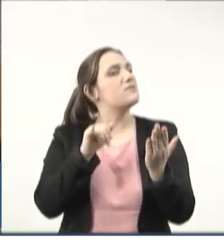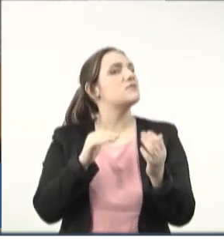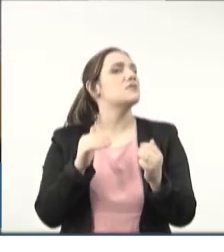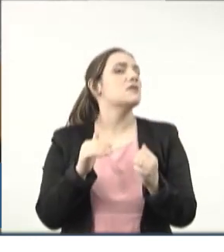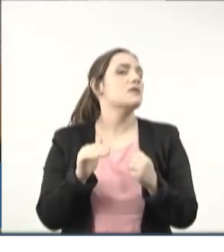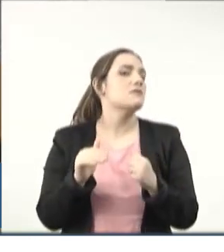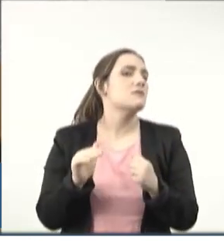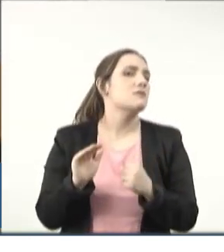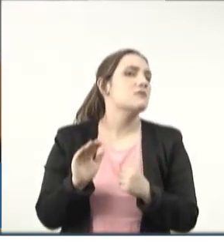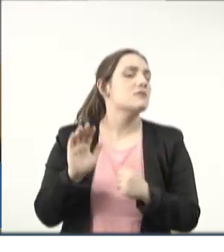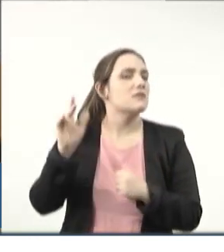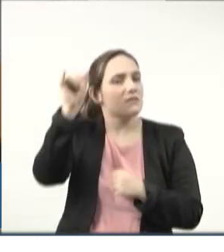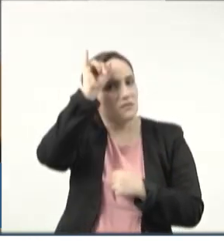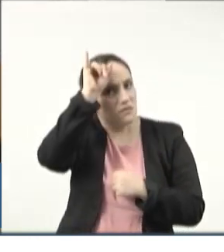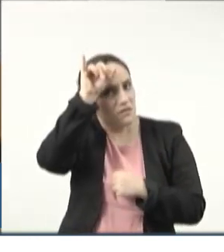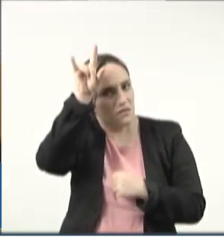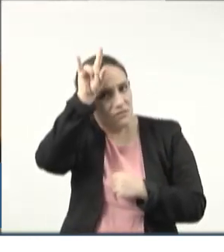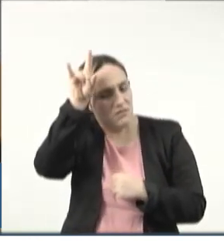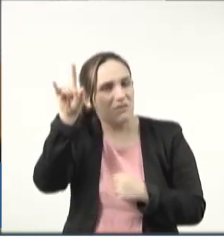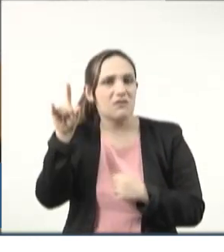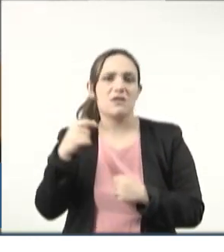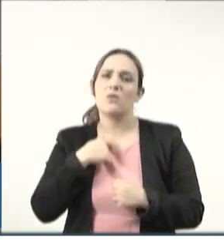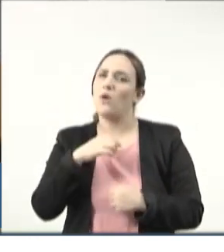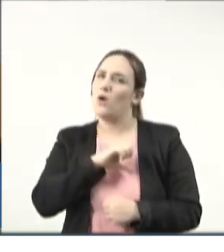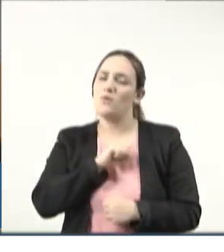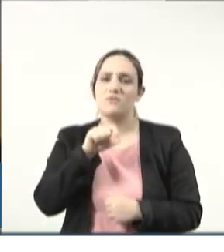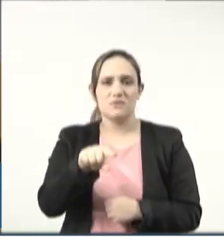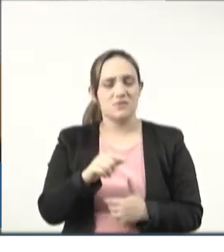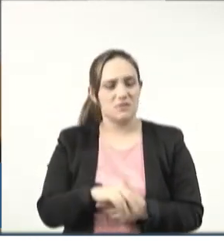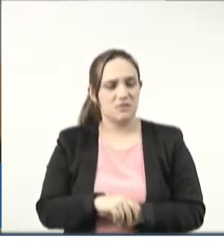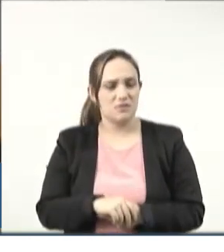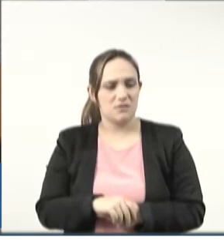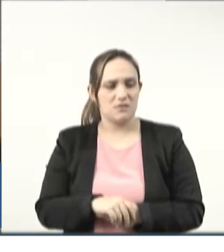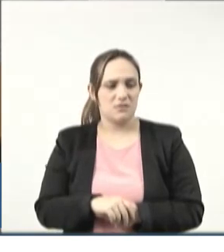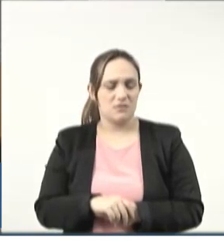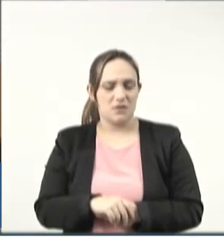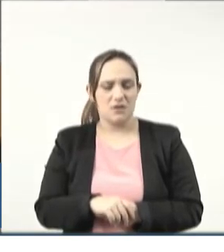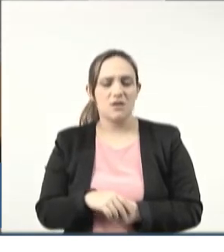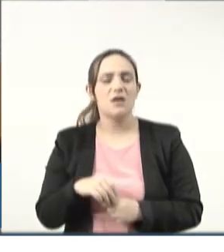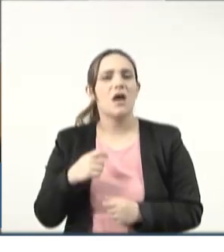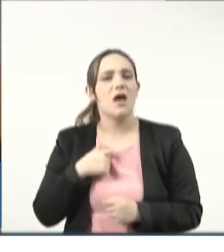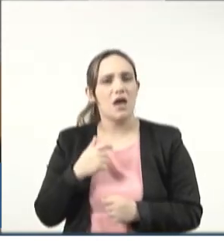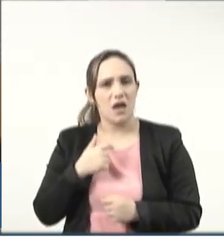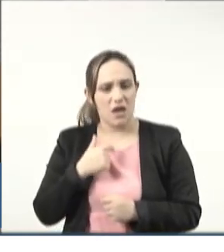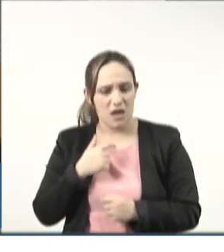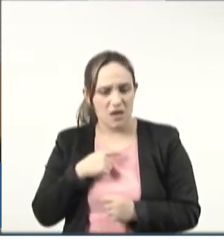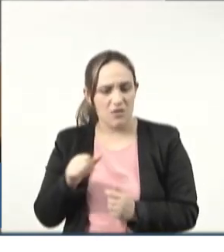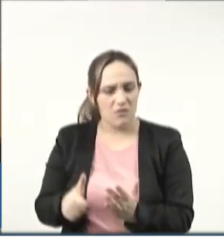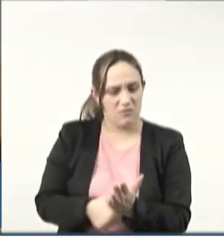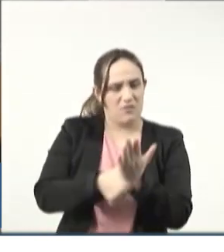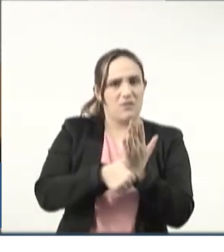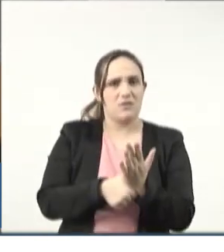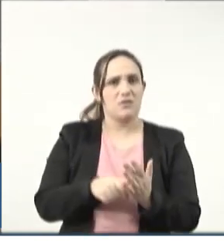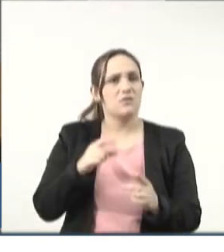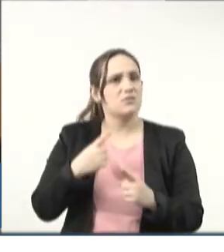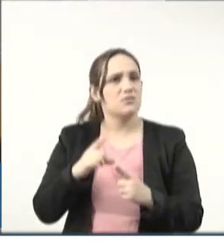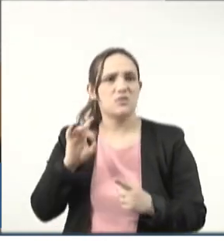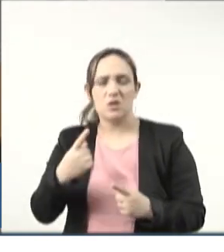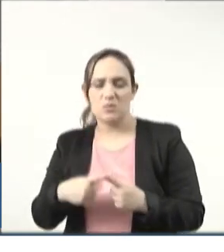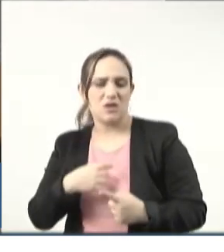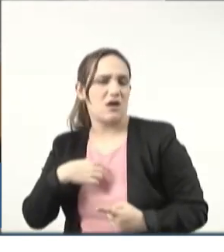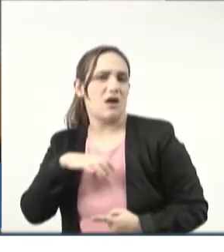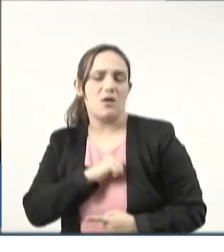meu descontrole. É tudo por amor. Eu vou te gravar, você vai estar dormindo, eu vou liberar teu celular, mas é tudo por amor. E a gente